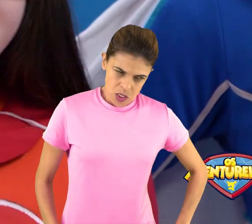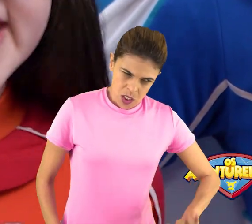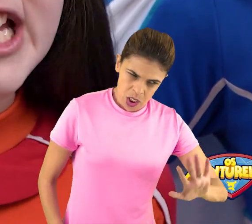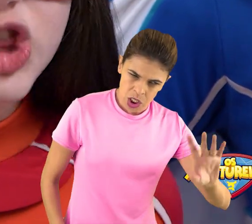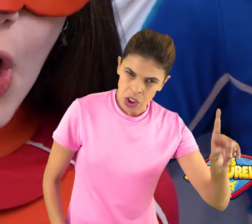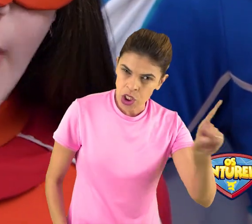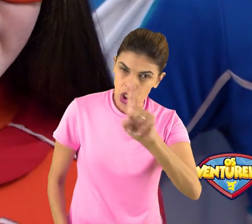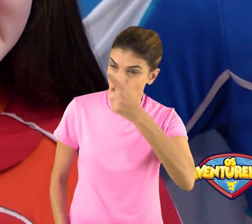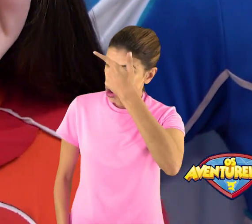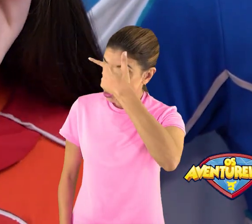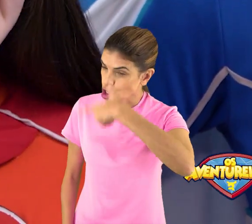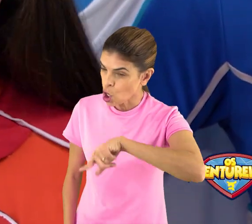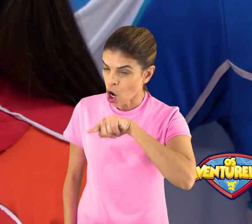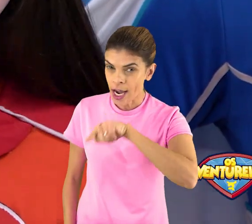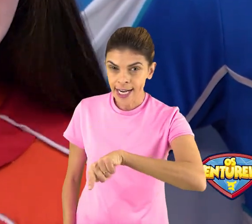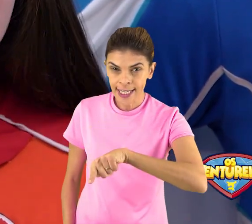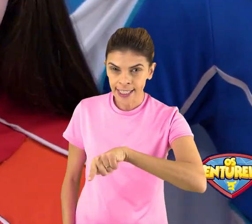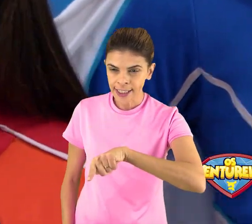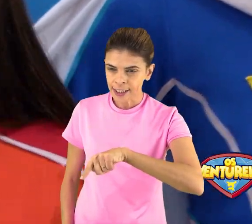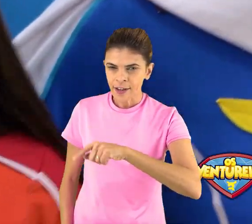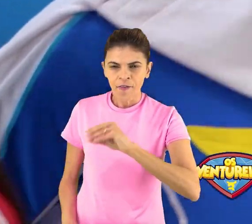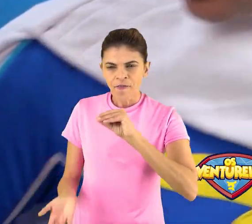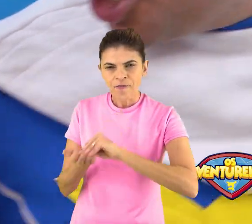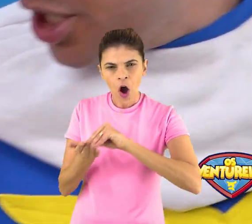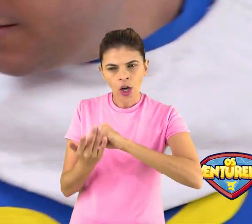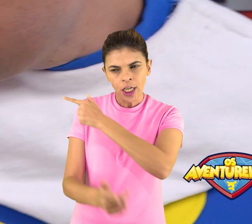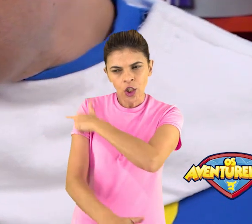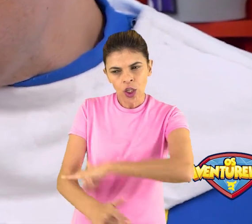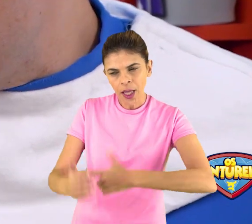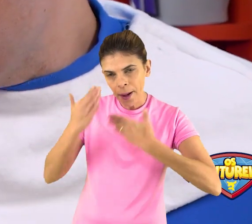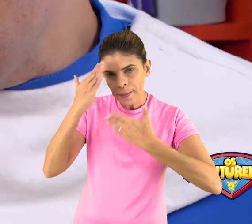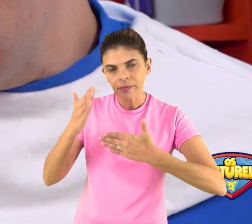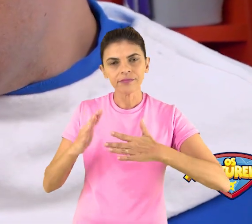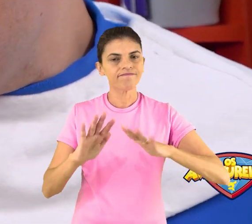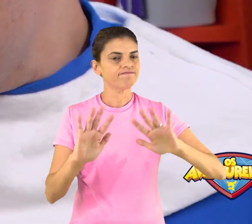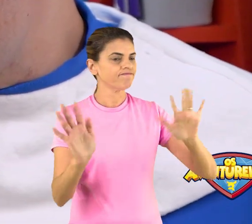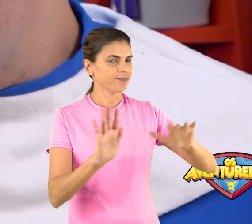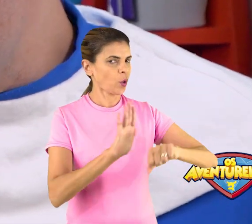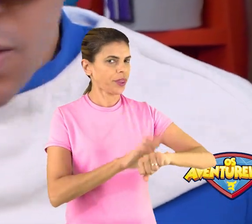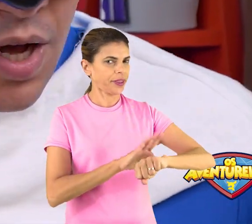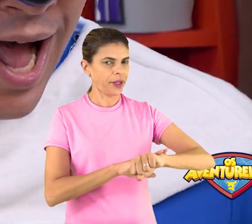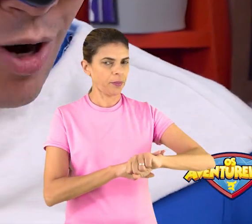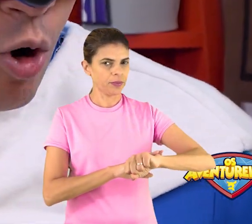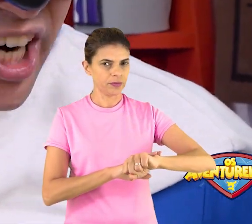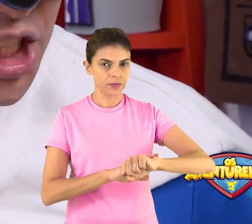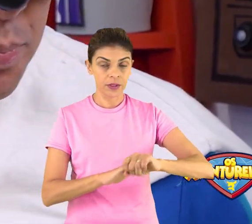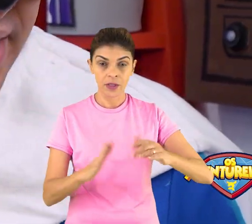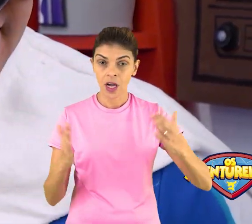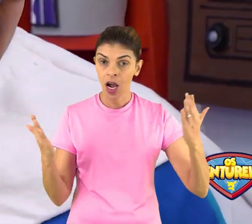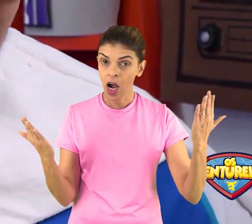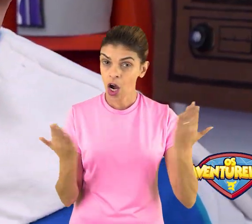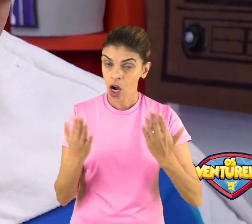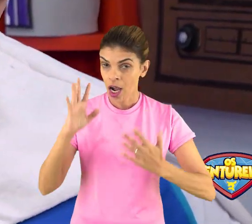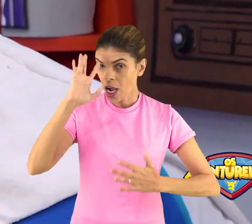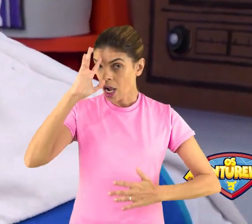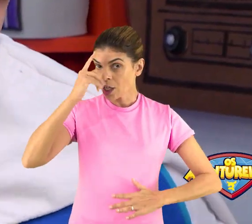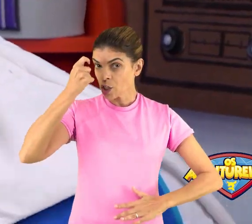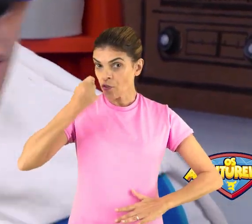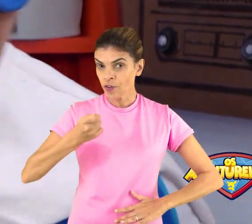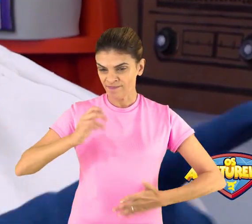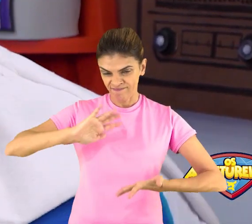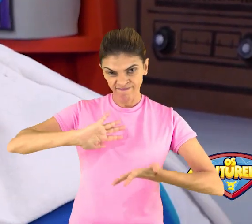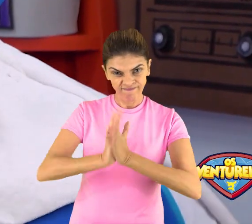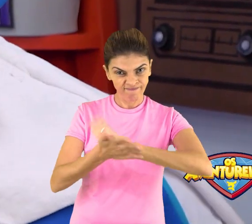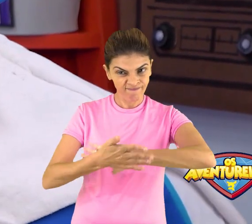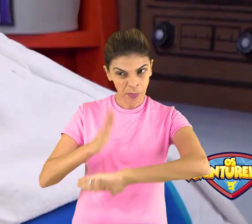não! De novo esse cidadão ingrato! Gi, a gente não tem tempo pra isso. Agora a gente precisa derrotar o Dr.